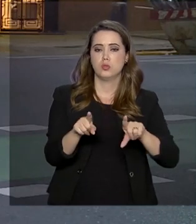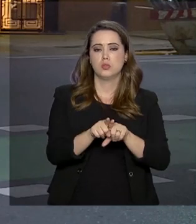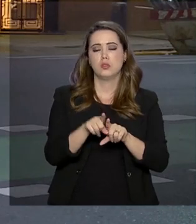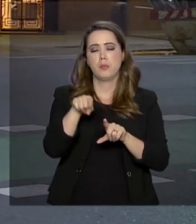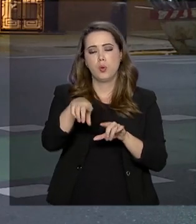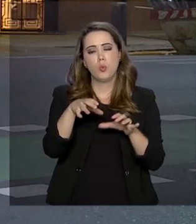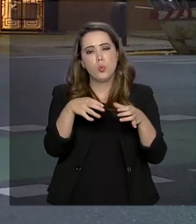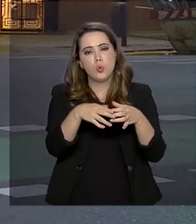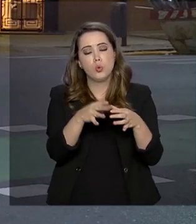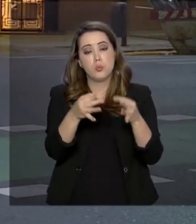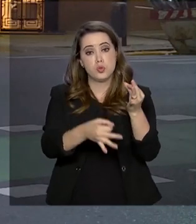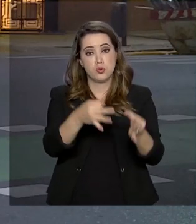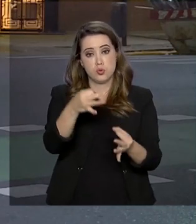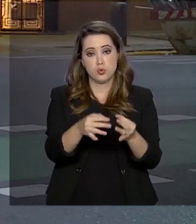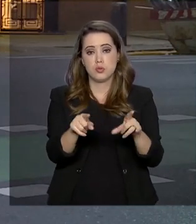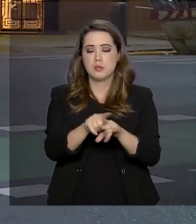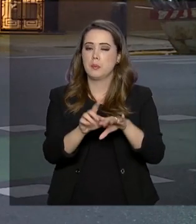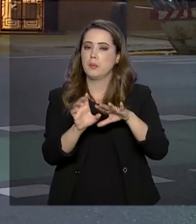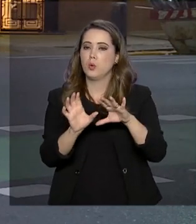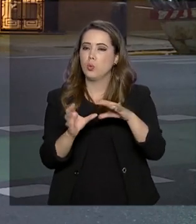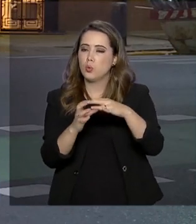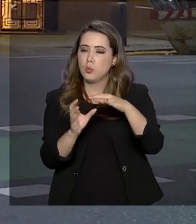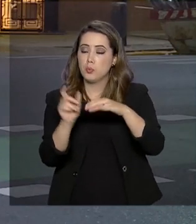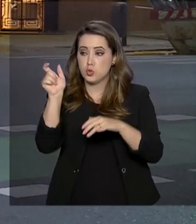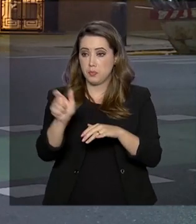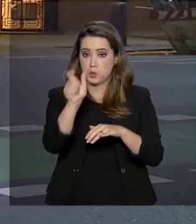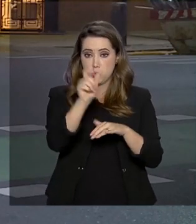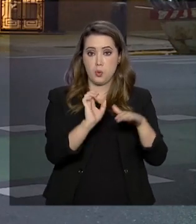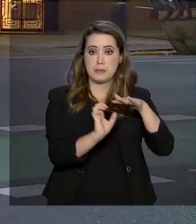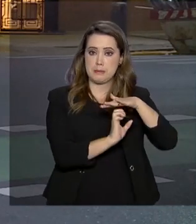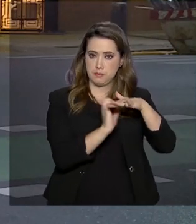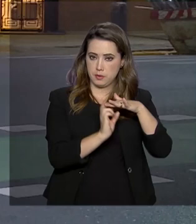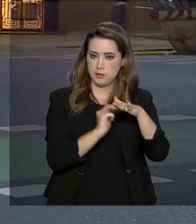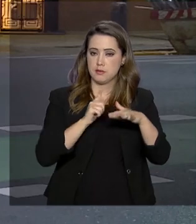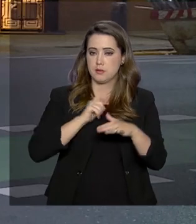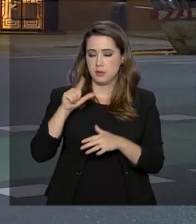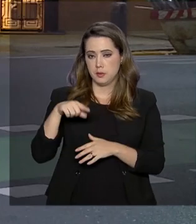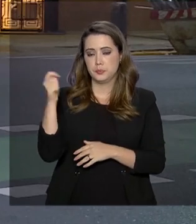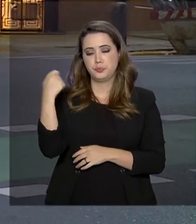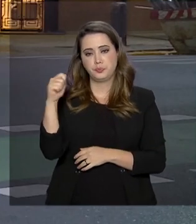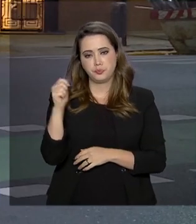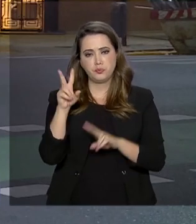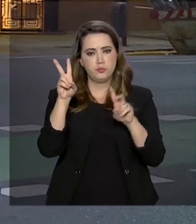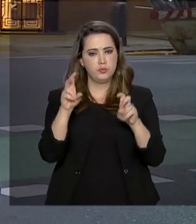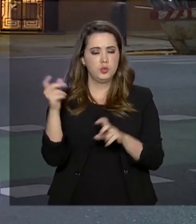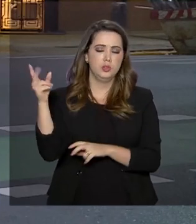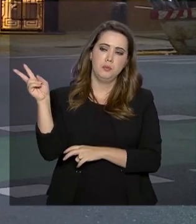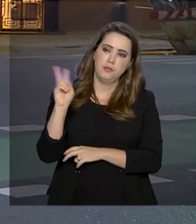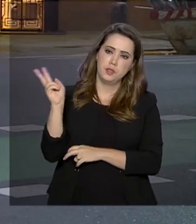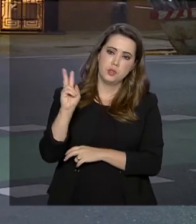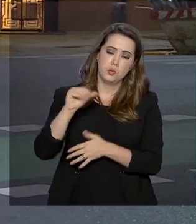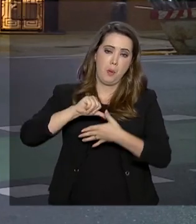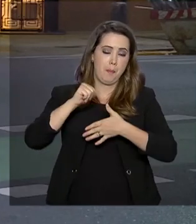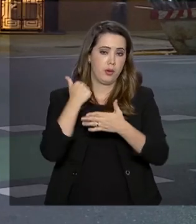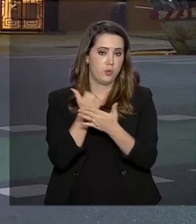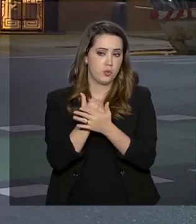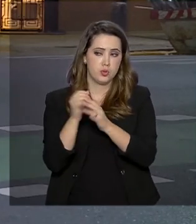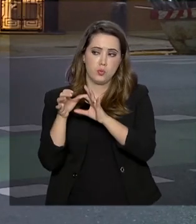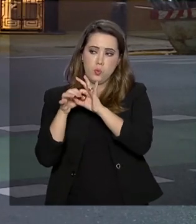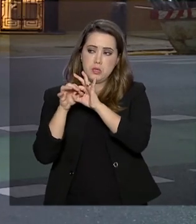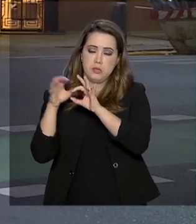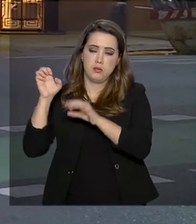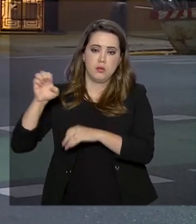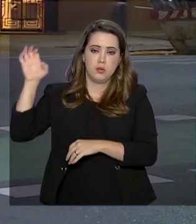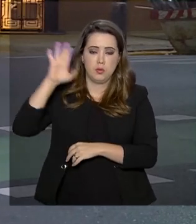de justiça e empresários argentinos serão tratados temas como venezuela o acordo entre o mercosul ea união